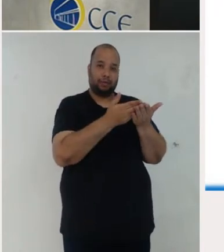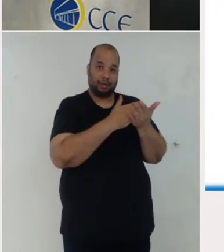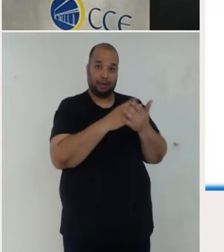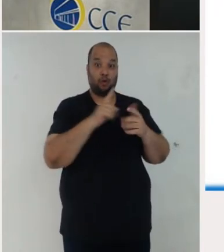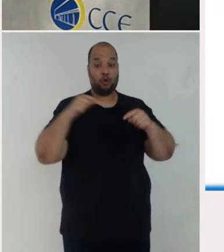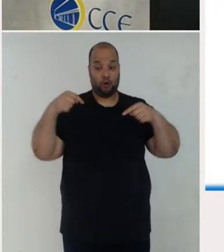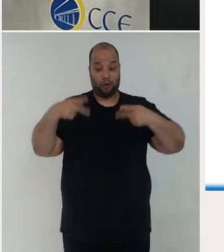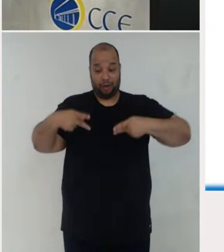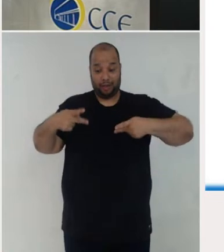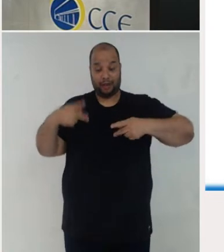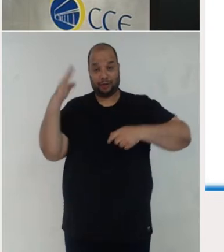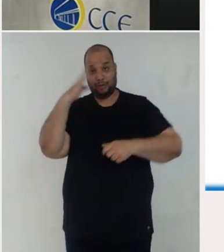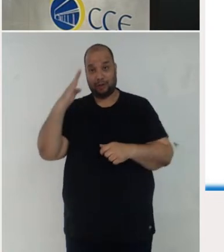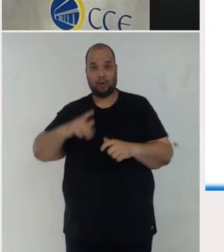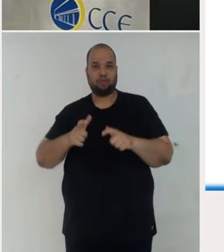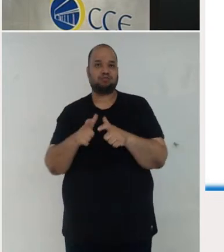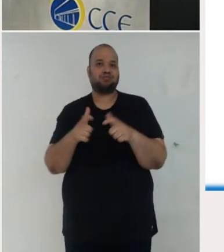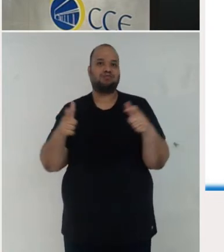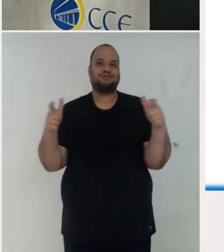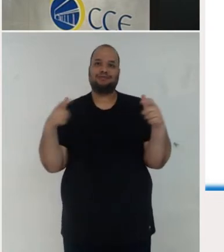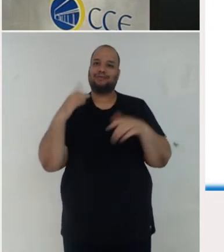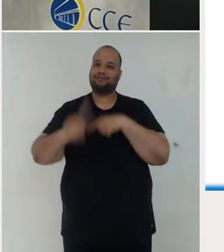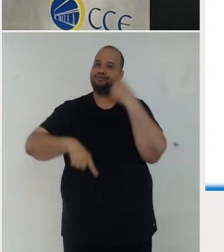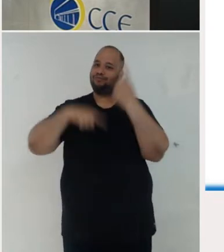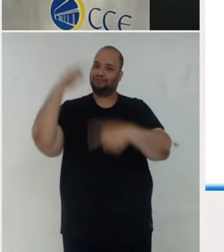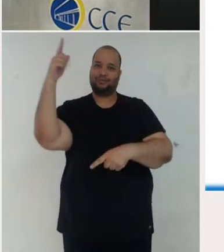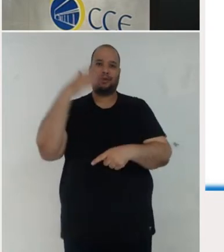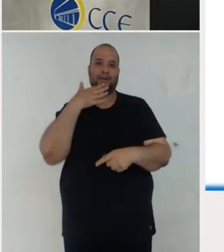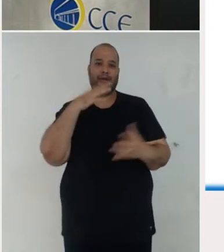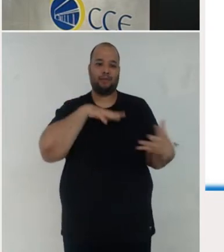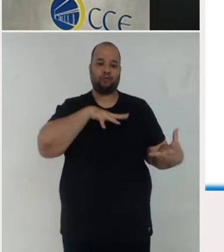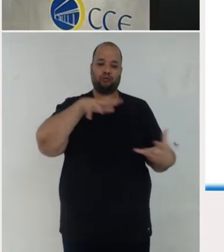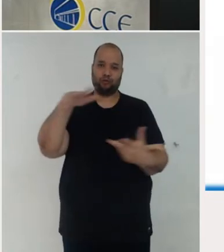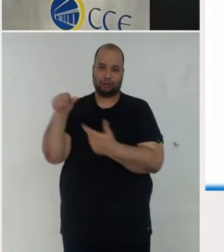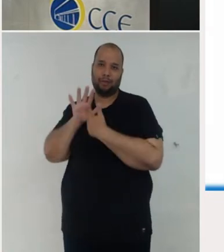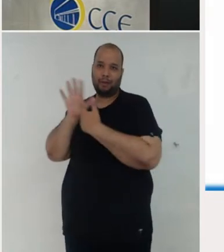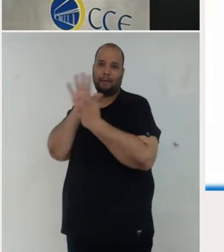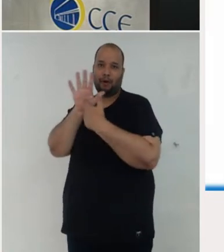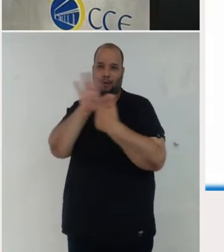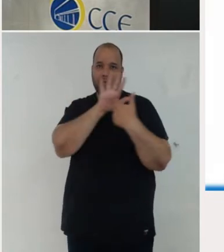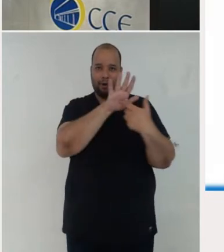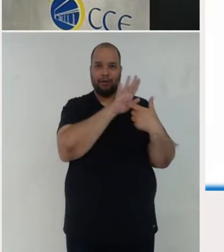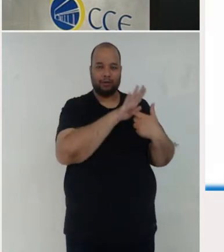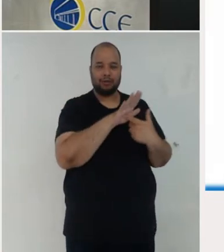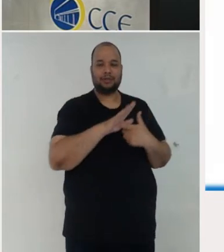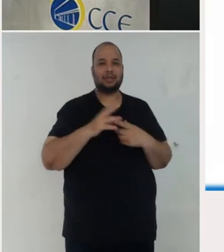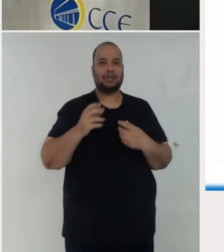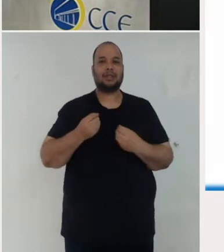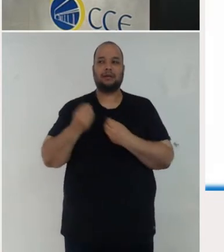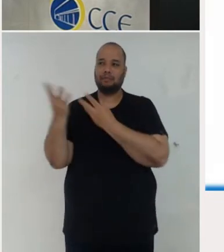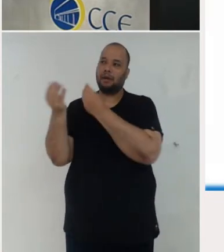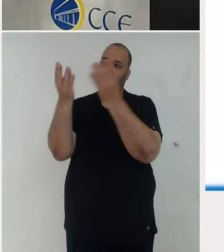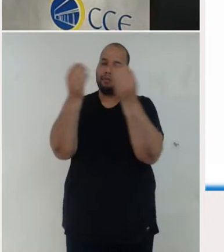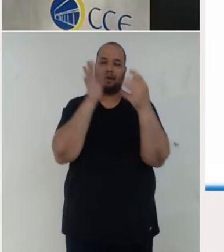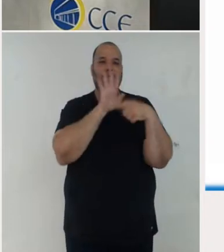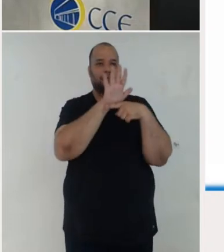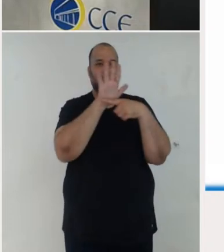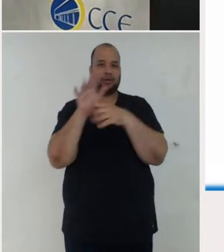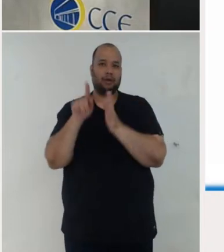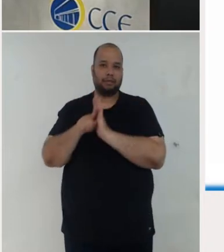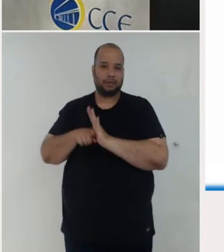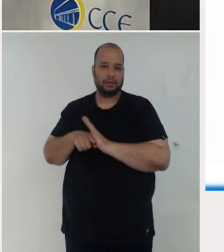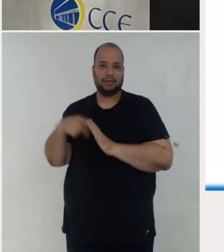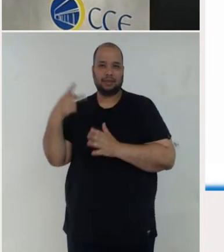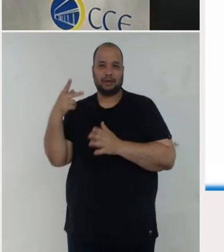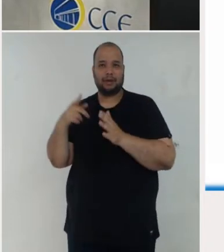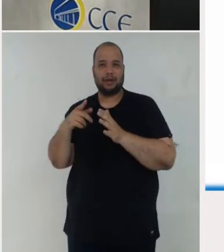grande avanço da nossa área e uma grande contribuição mundial que o país tem dado aí com as nossas pesquisas. Isso